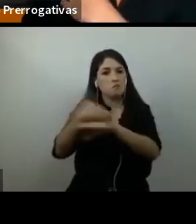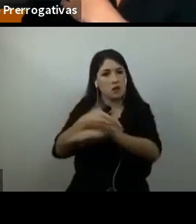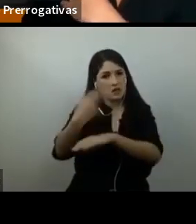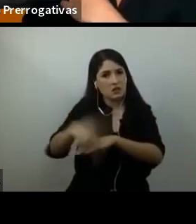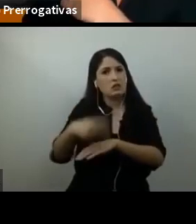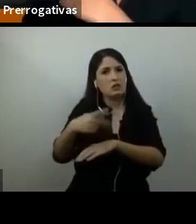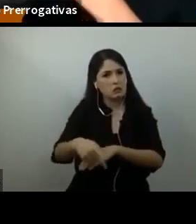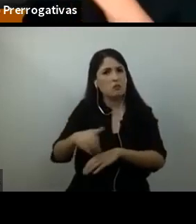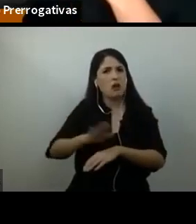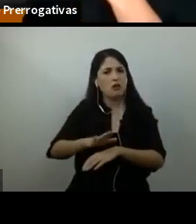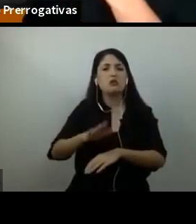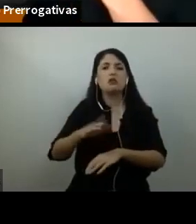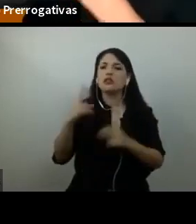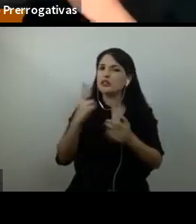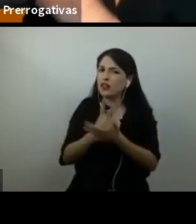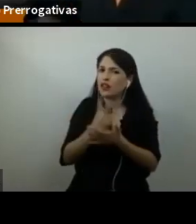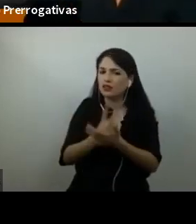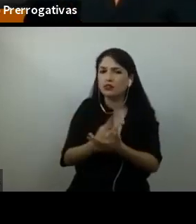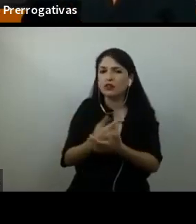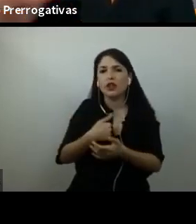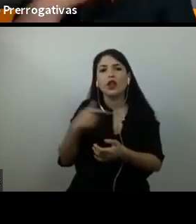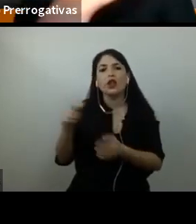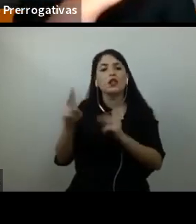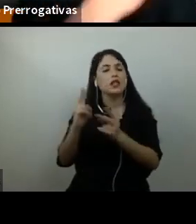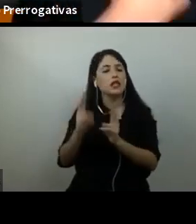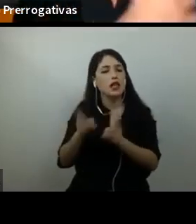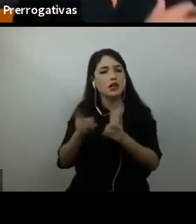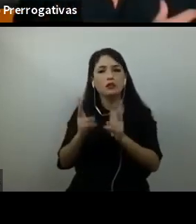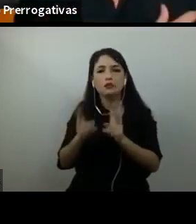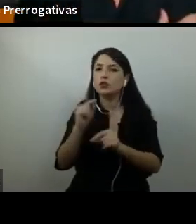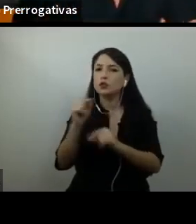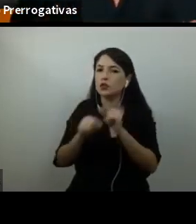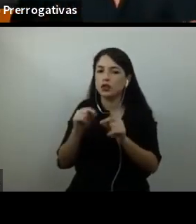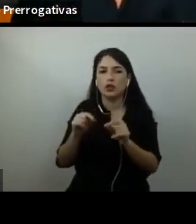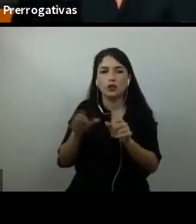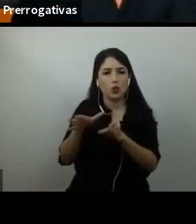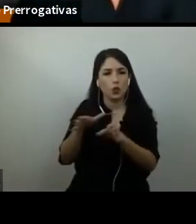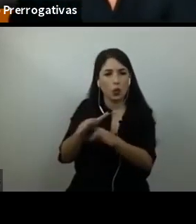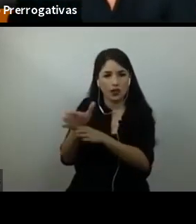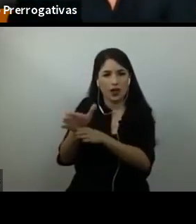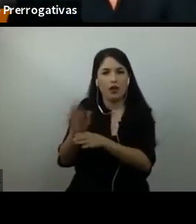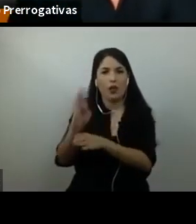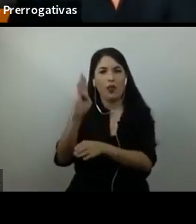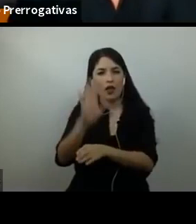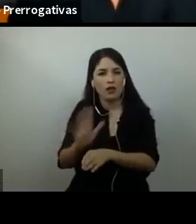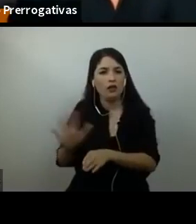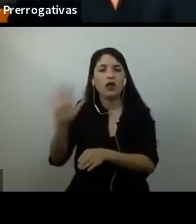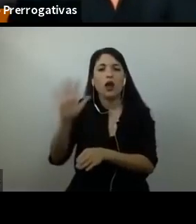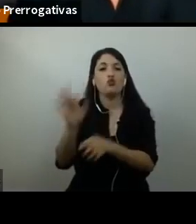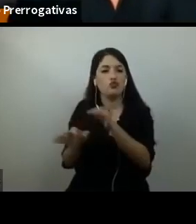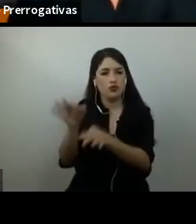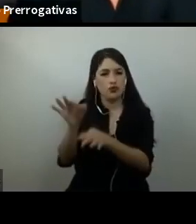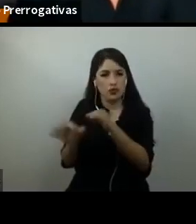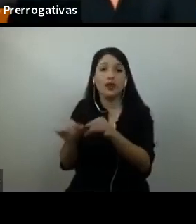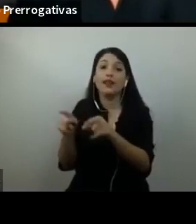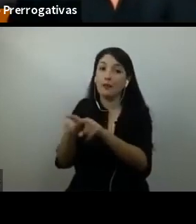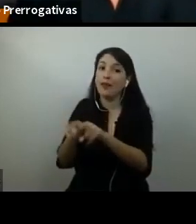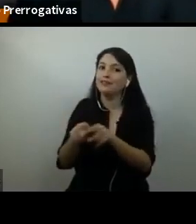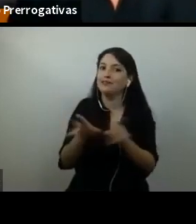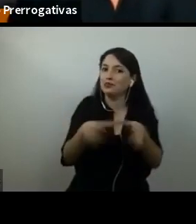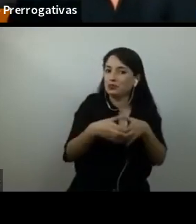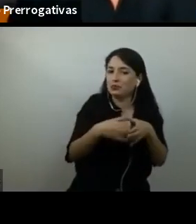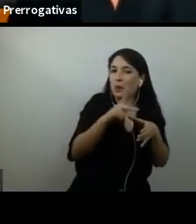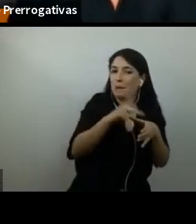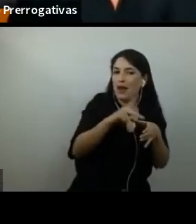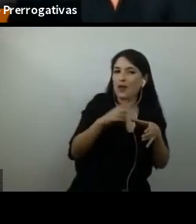e ocupou com muito brilho o Conselho Nacional da Justiça, né? E é um amigo muito querido e que está conosco também no Grupo Prerrogativas. Essa